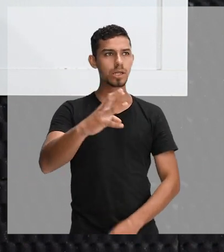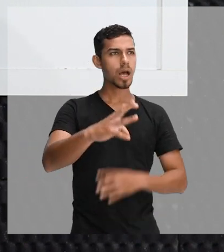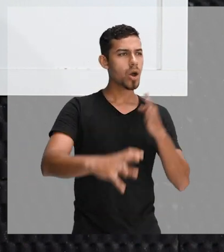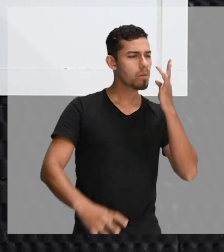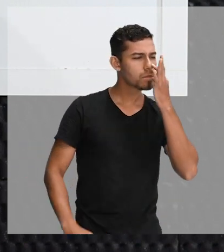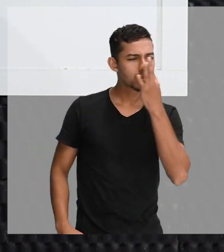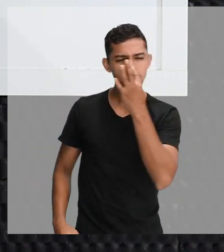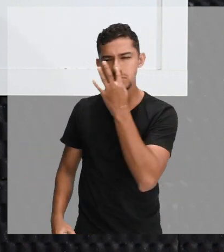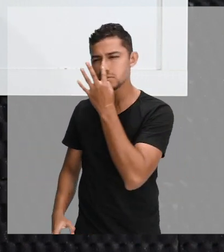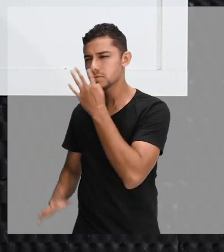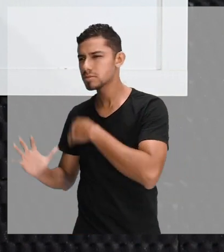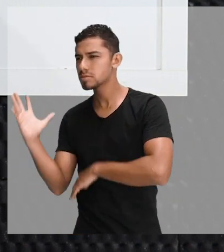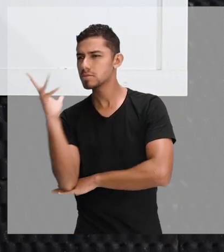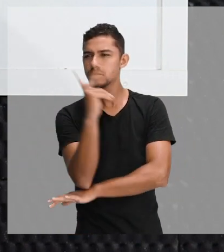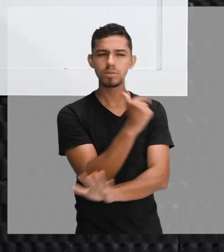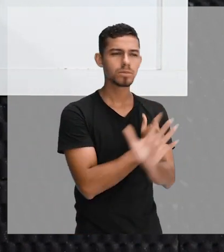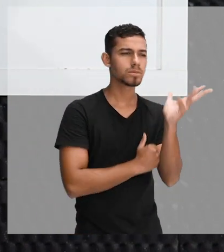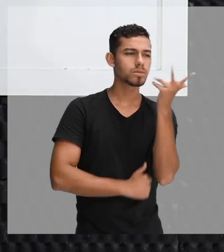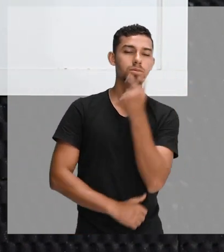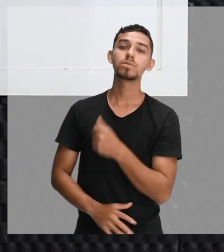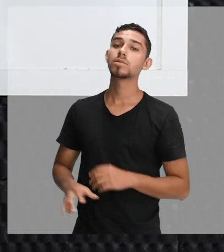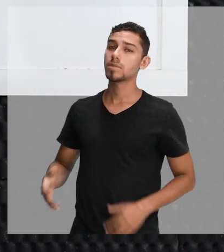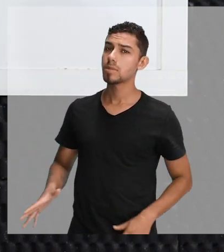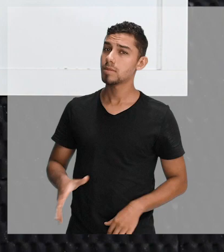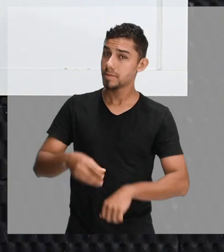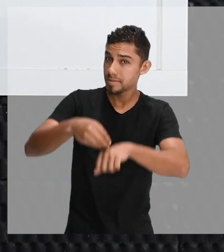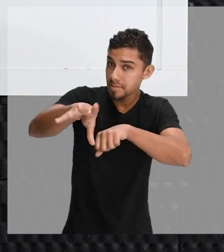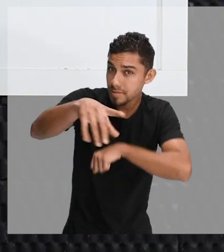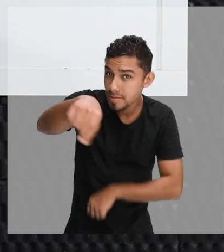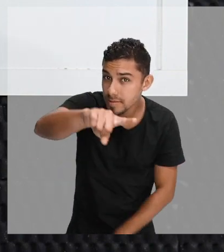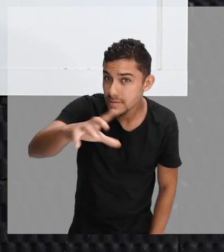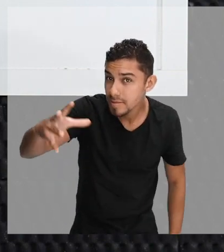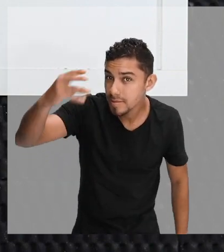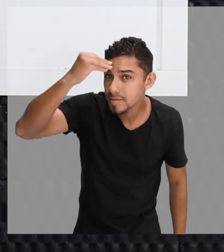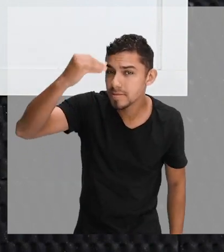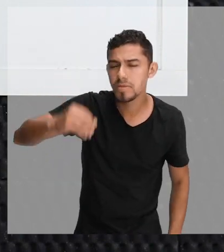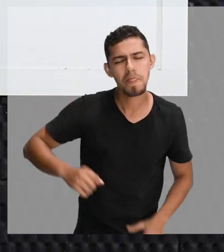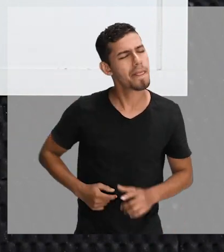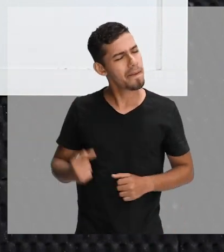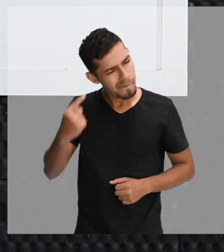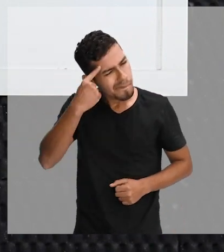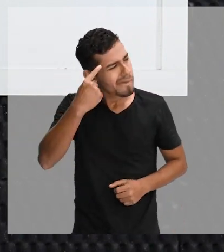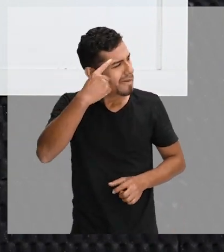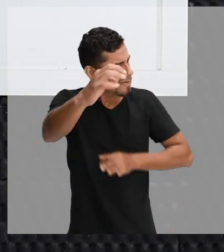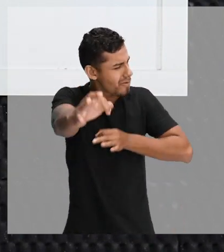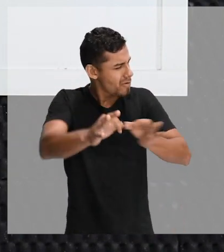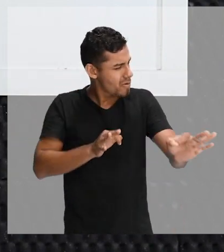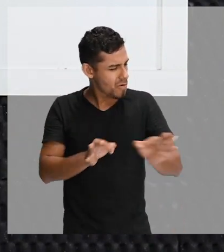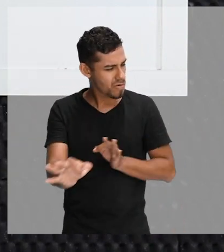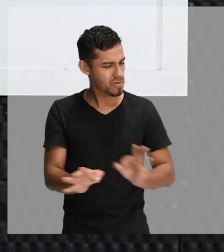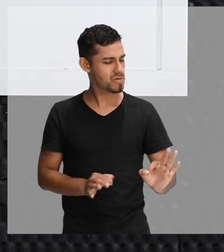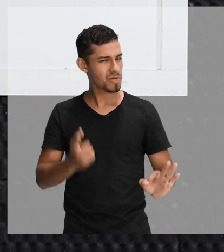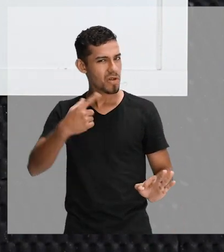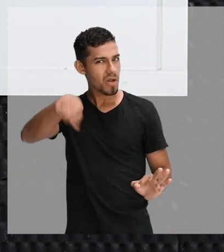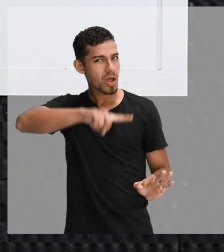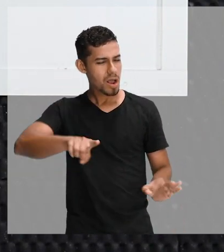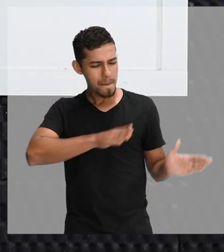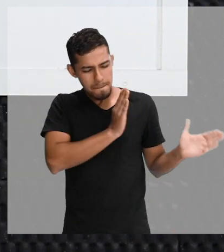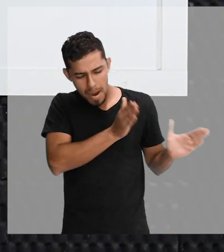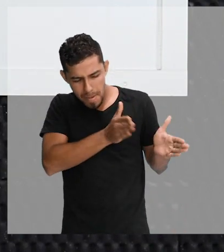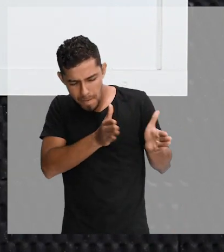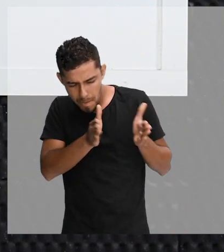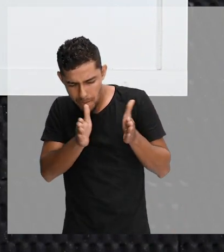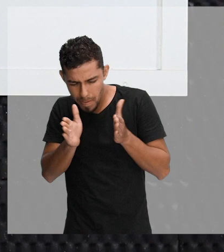da natureza, correto? Então, olha só, fica essa dica aqui para ti. É tudo muito bem pensado para que tu não te pegue, para que tu tenha todo o